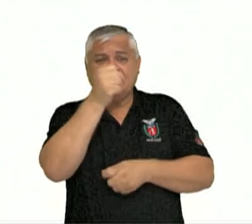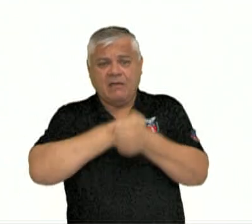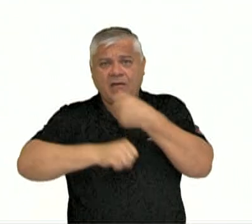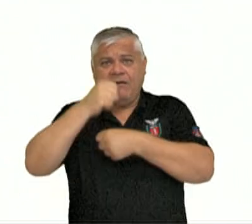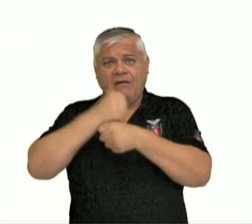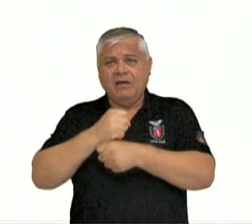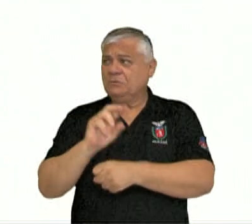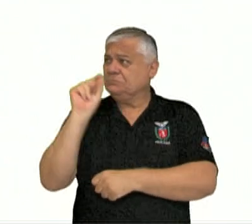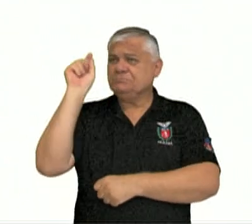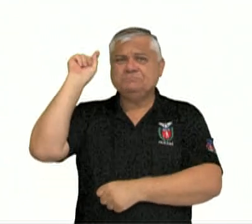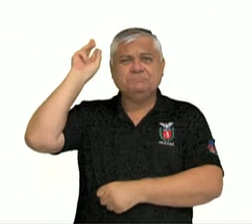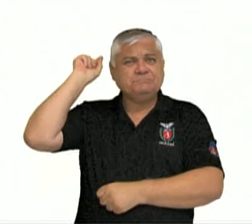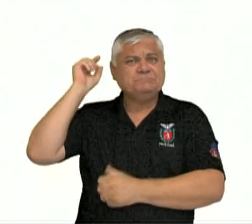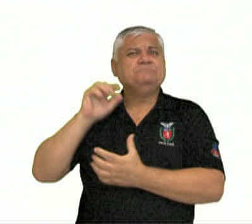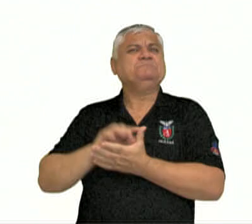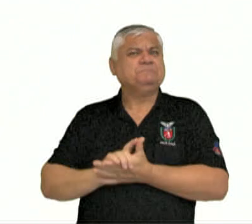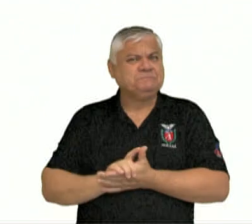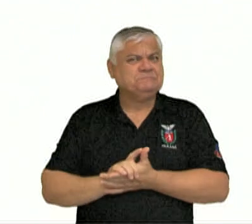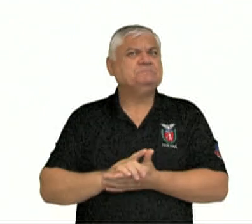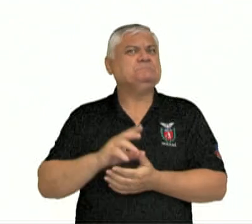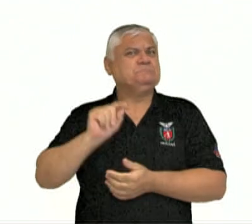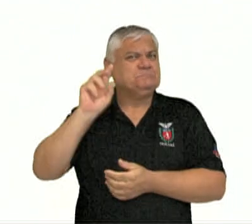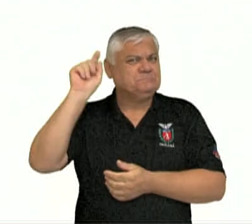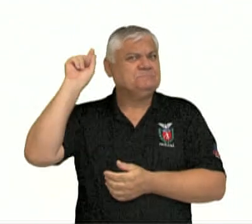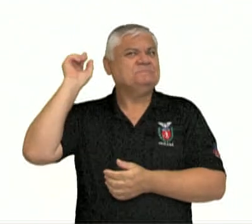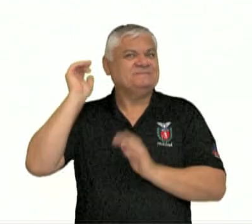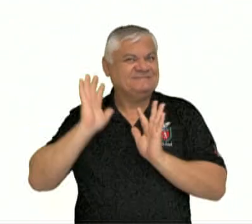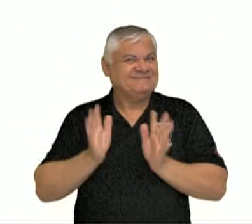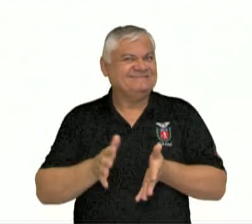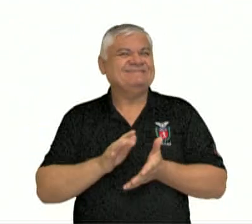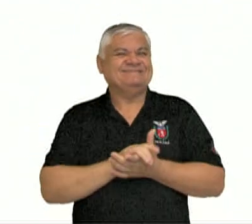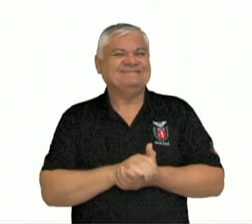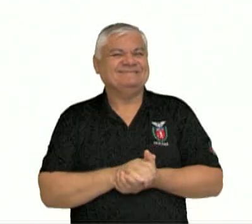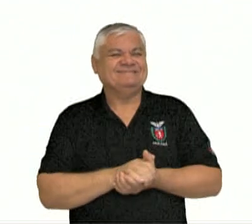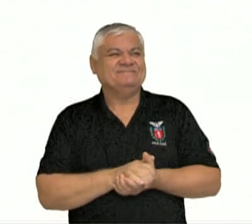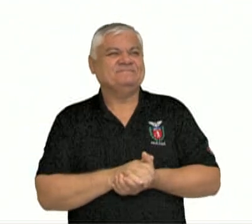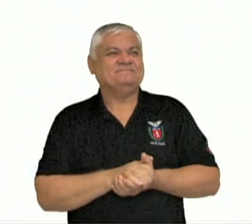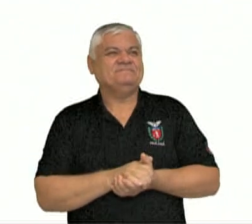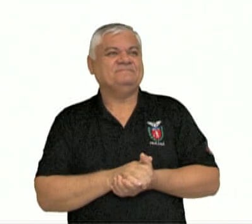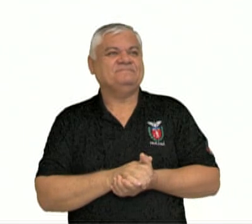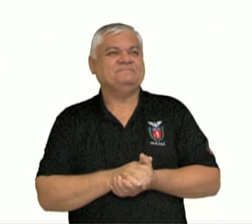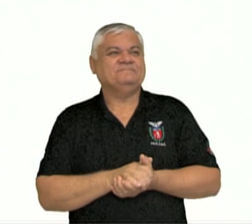anos. Então é uma obra um pouquinho antiga, digamos assim, certo?